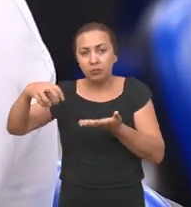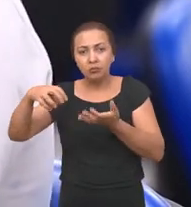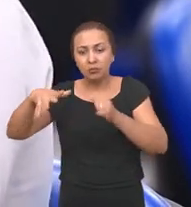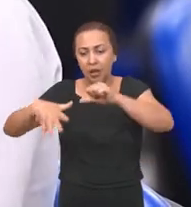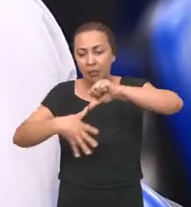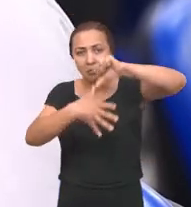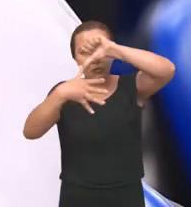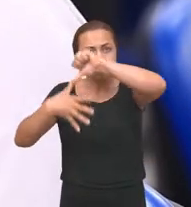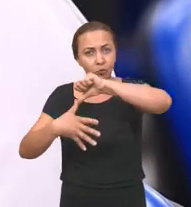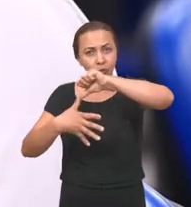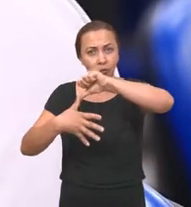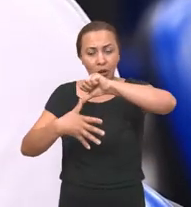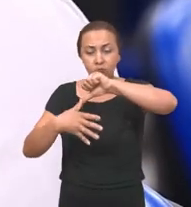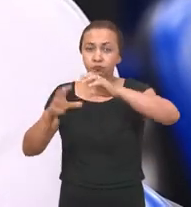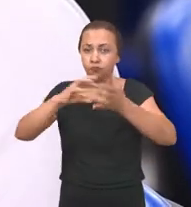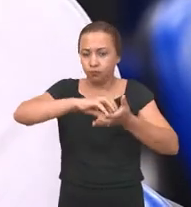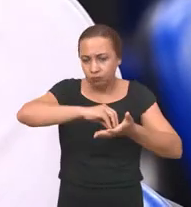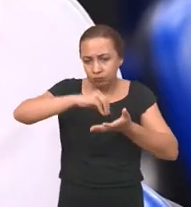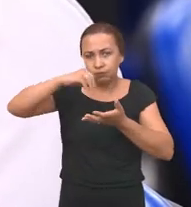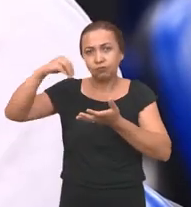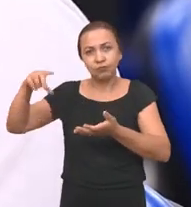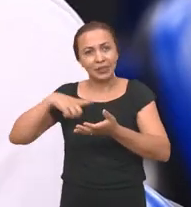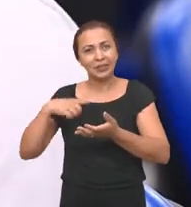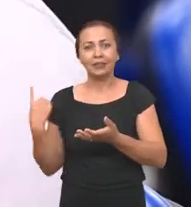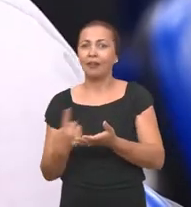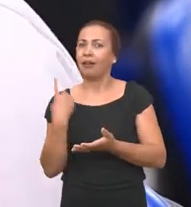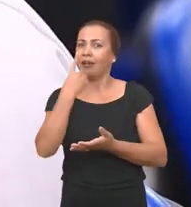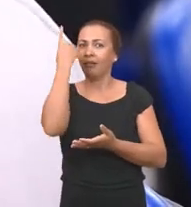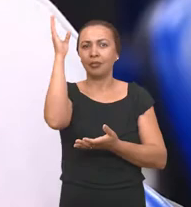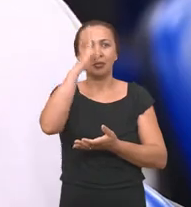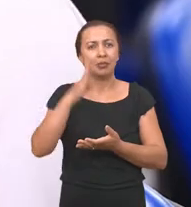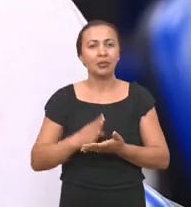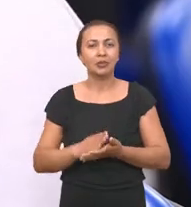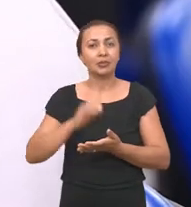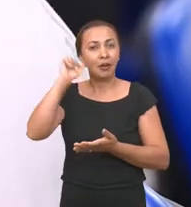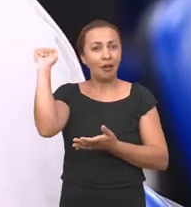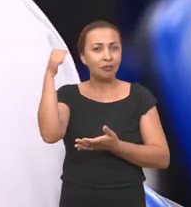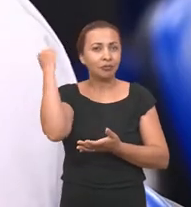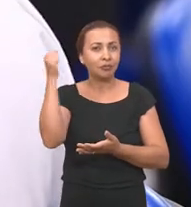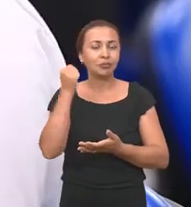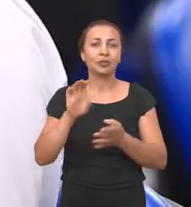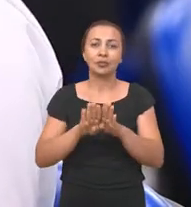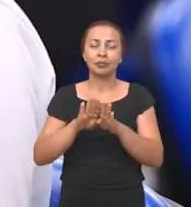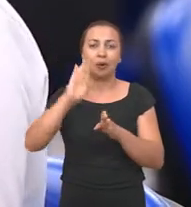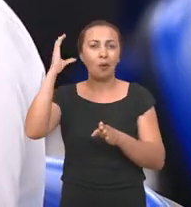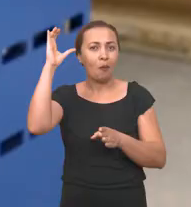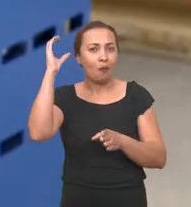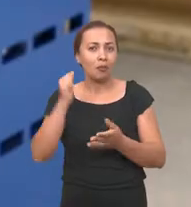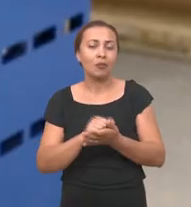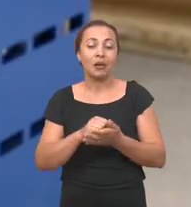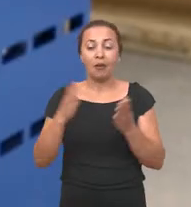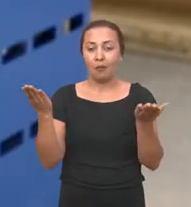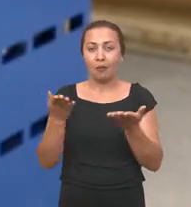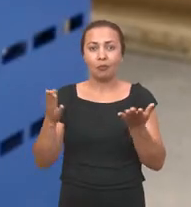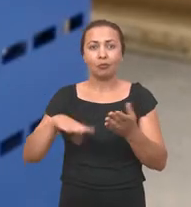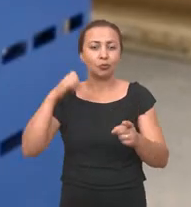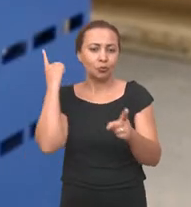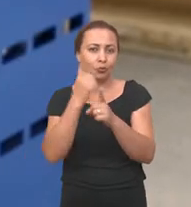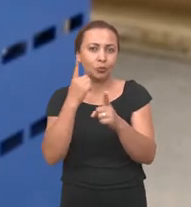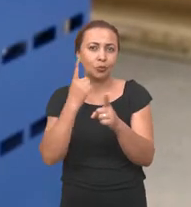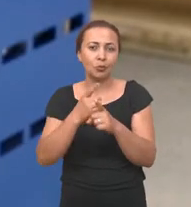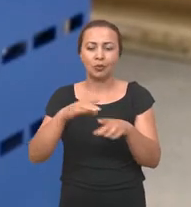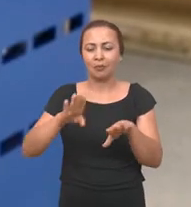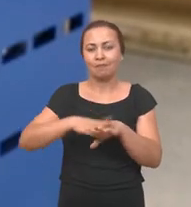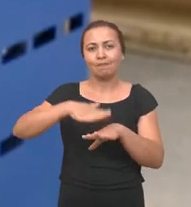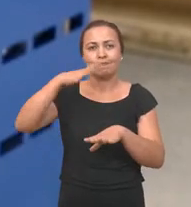epicentro saiu da América do Sul, mesmo ainda estando muito alto, Brasil, Argentina e Colômbia. Hoje já se